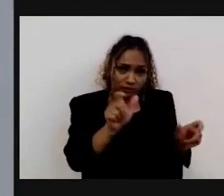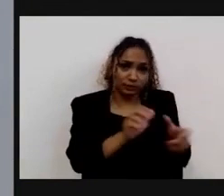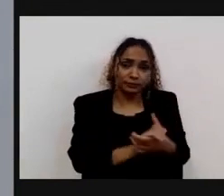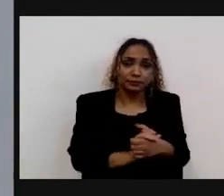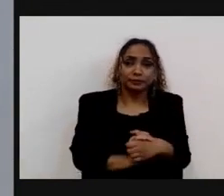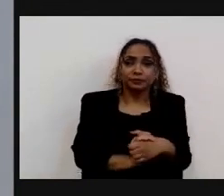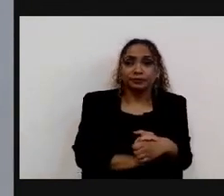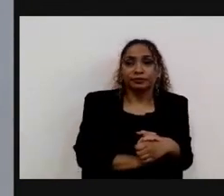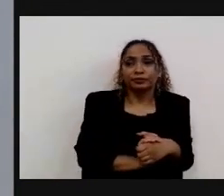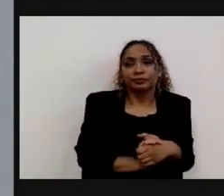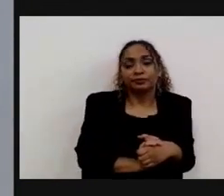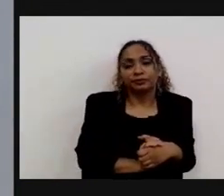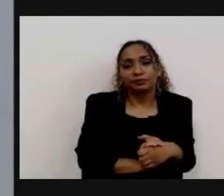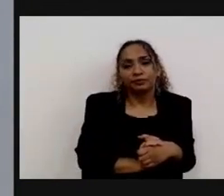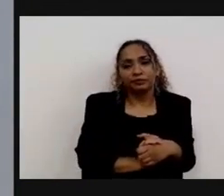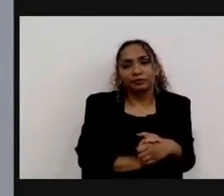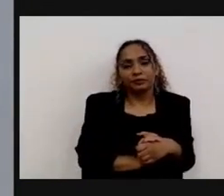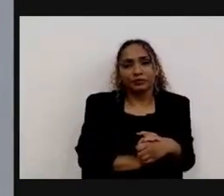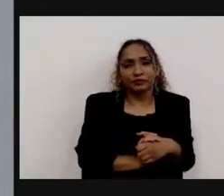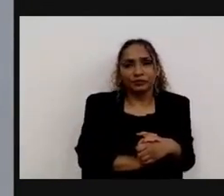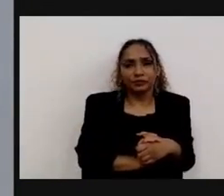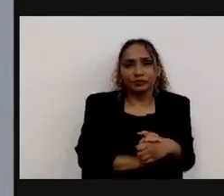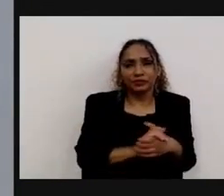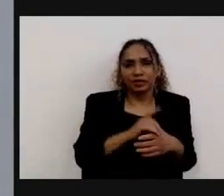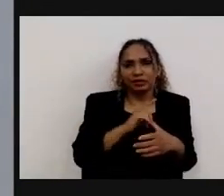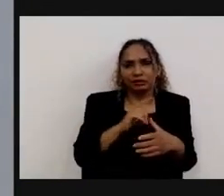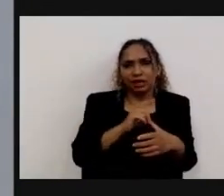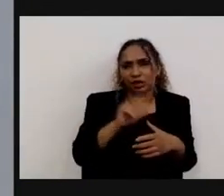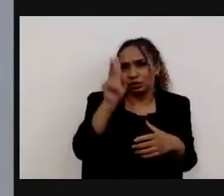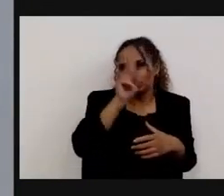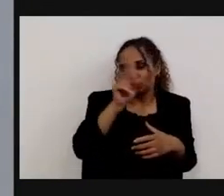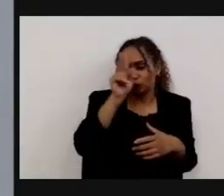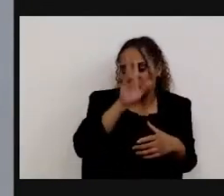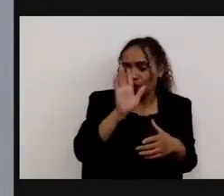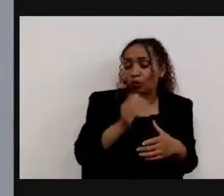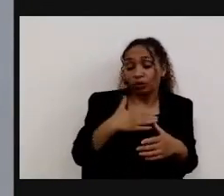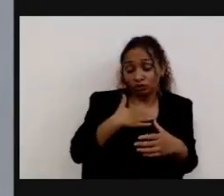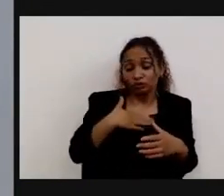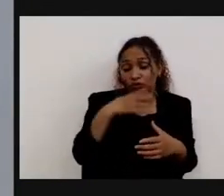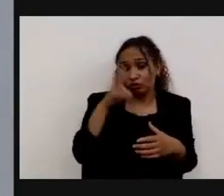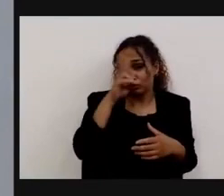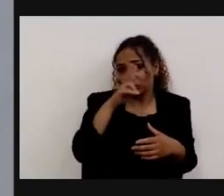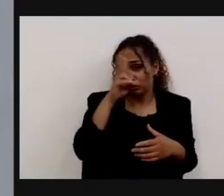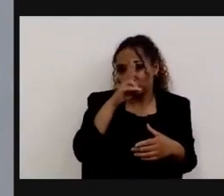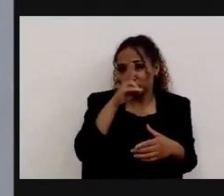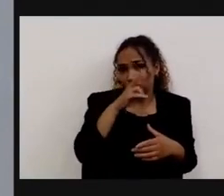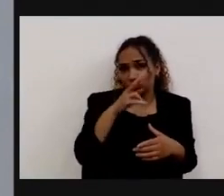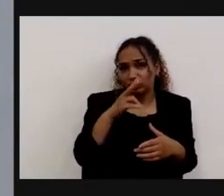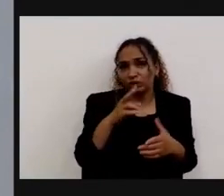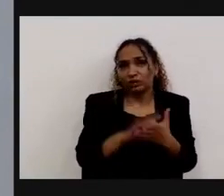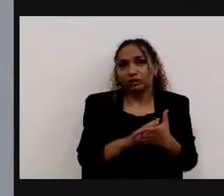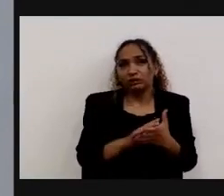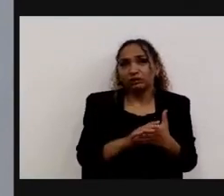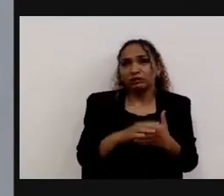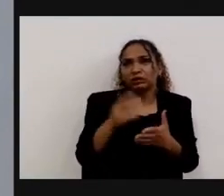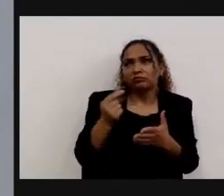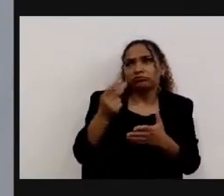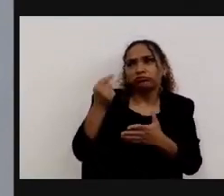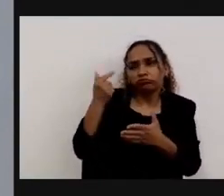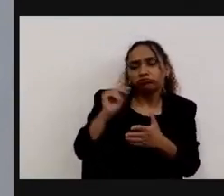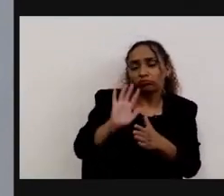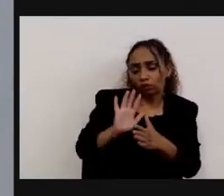é a um conto histórias gosto de contar histórias para ilustrar a pouco tempo atrás